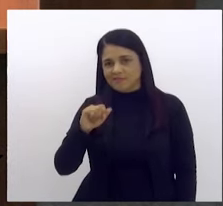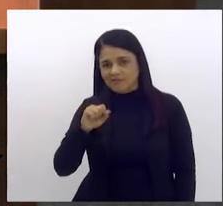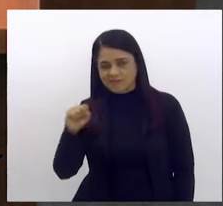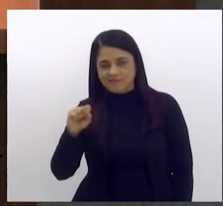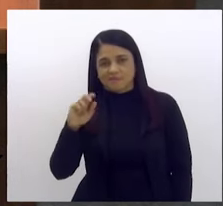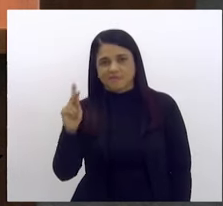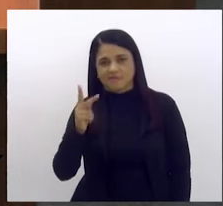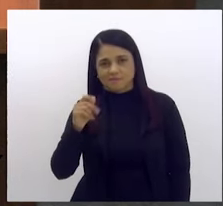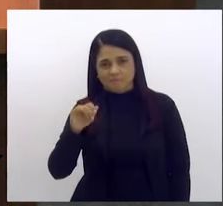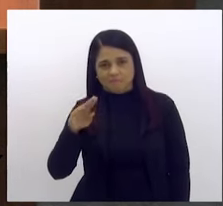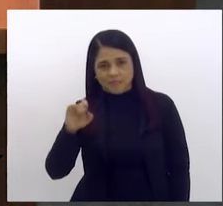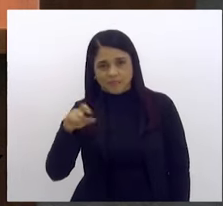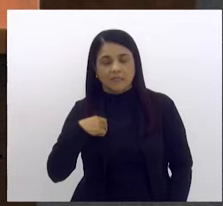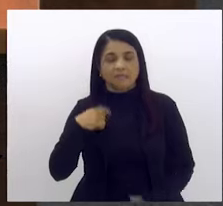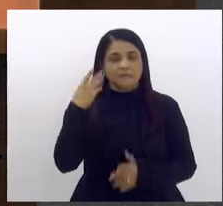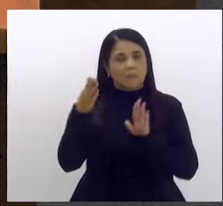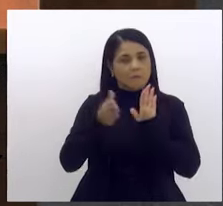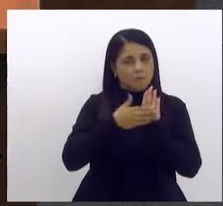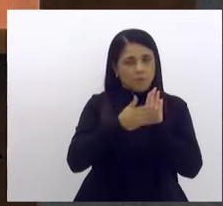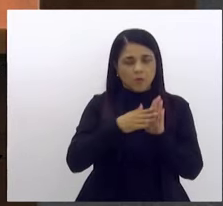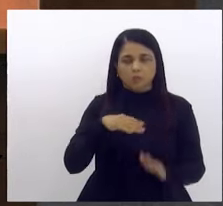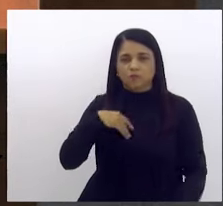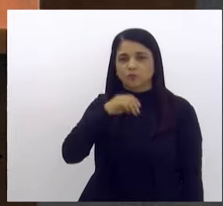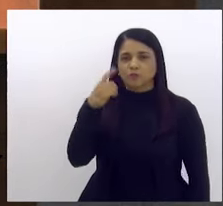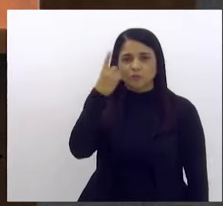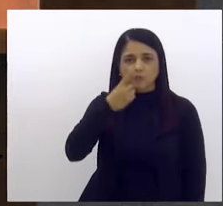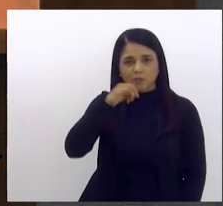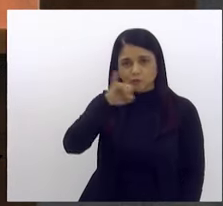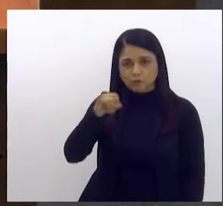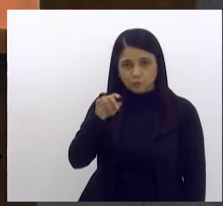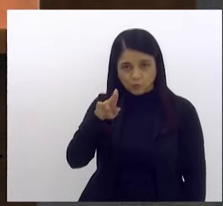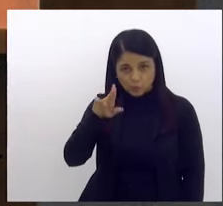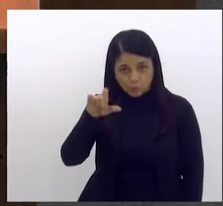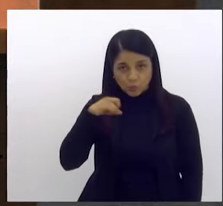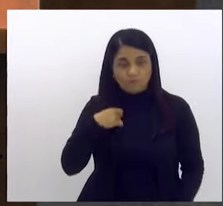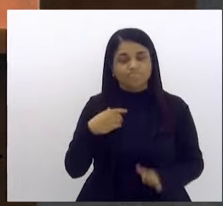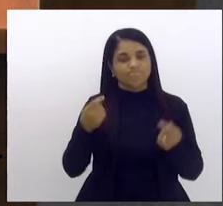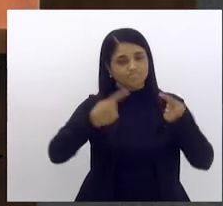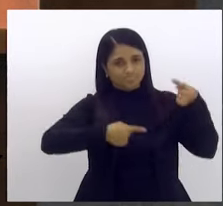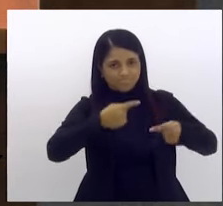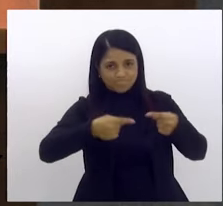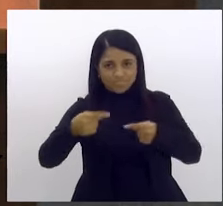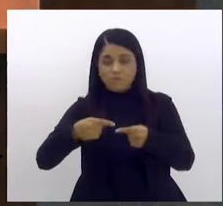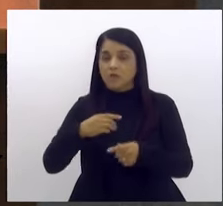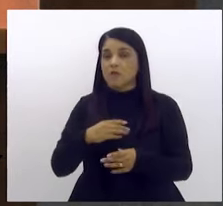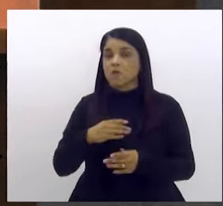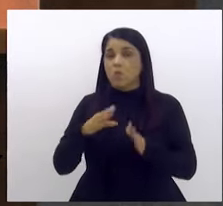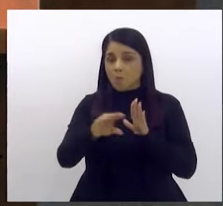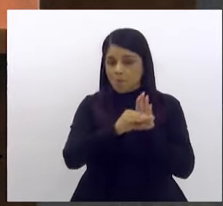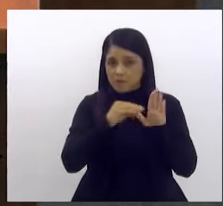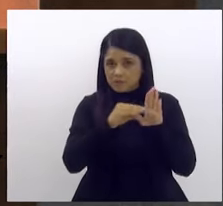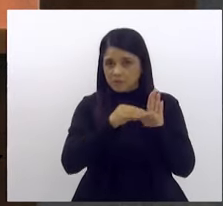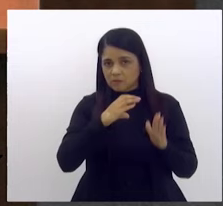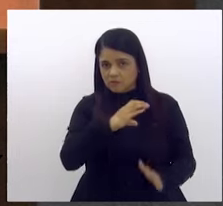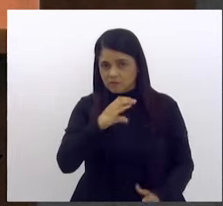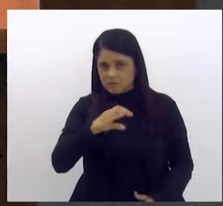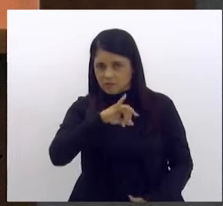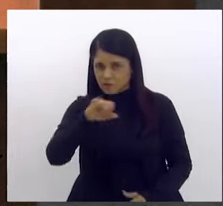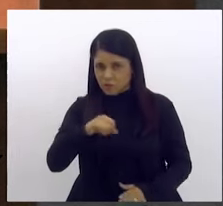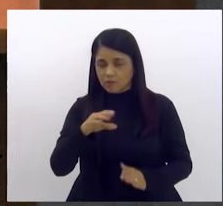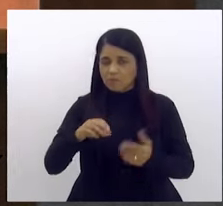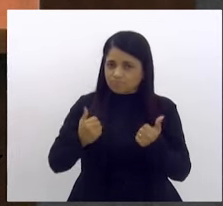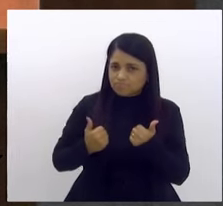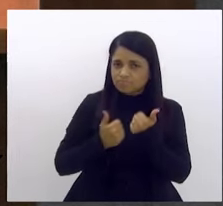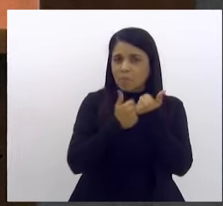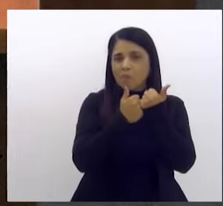deputado Júlio Lopes permitiu esse debate. Acho que o parecer da CCJ aperfeiçoou a iniciativa